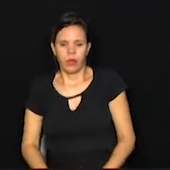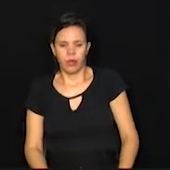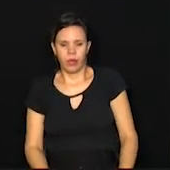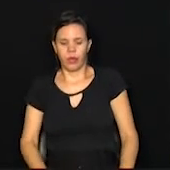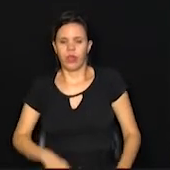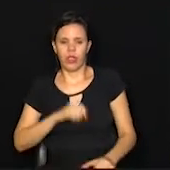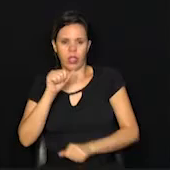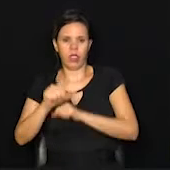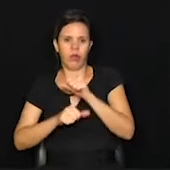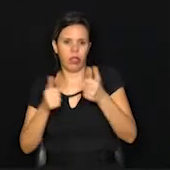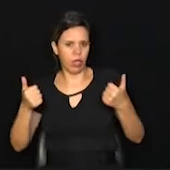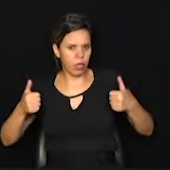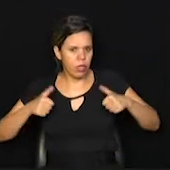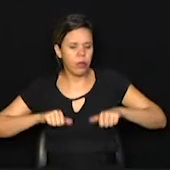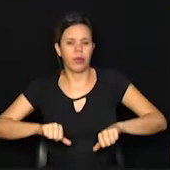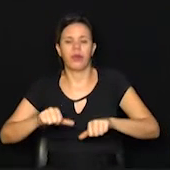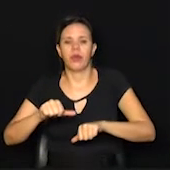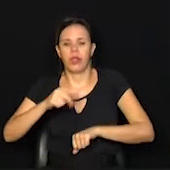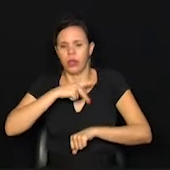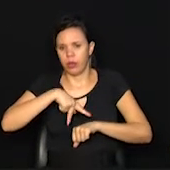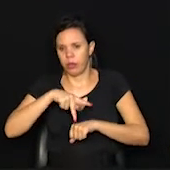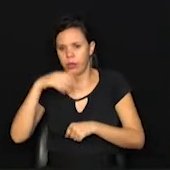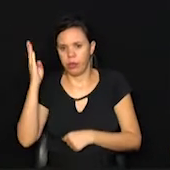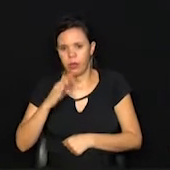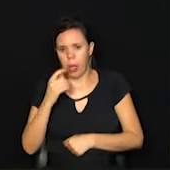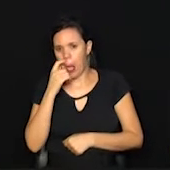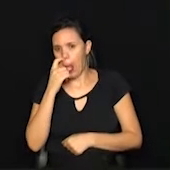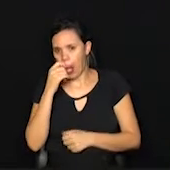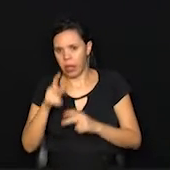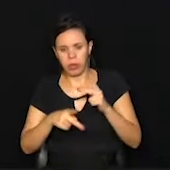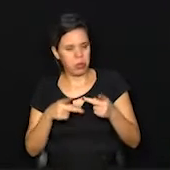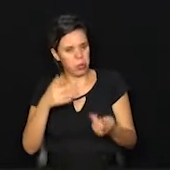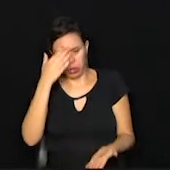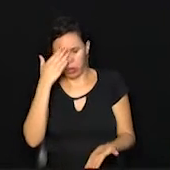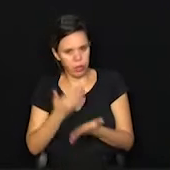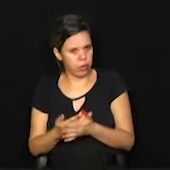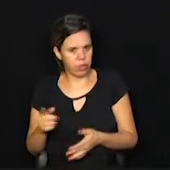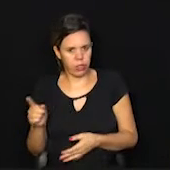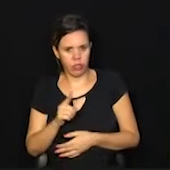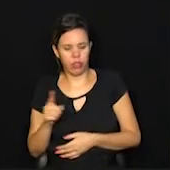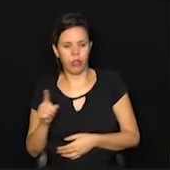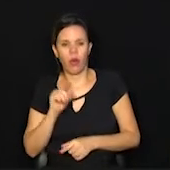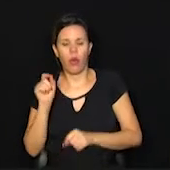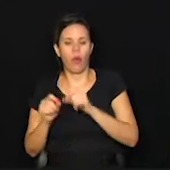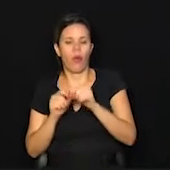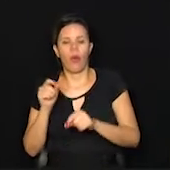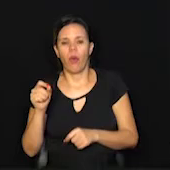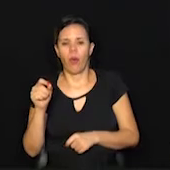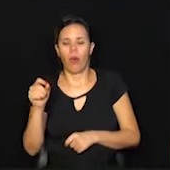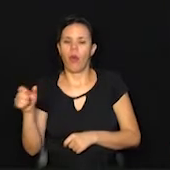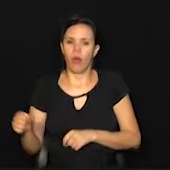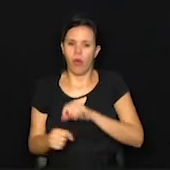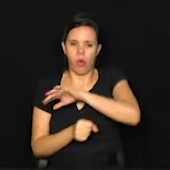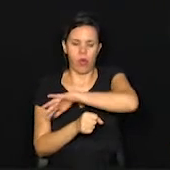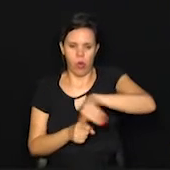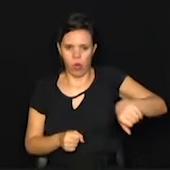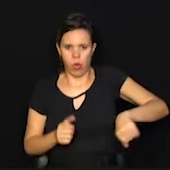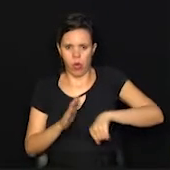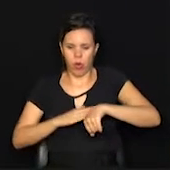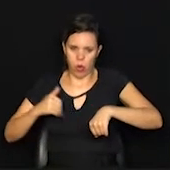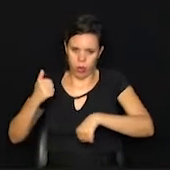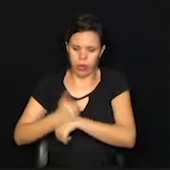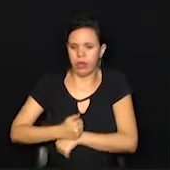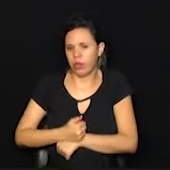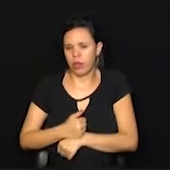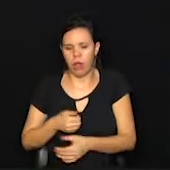para pior a cara do país né muita gente não acredito nisso o que que o golpe interrompeu né Isso